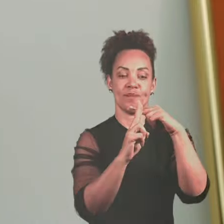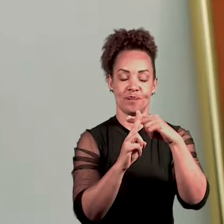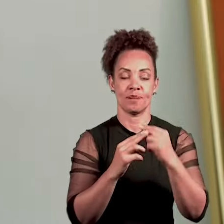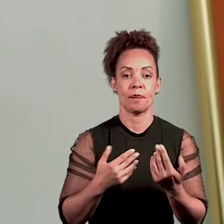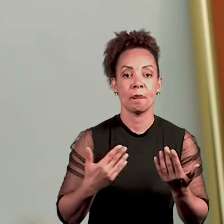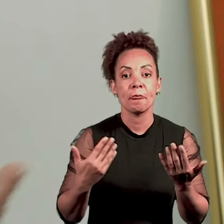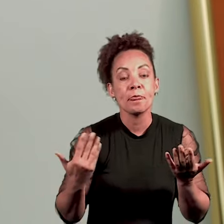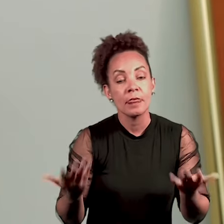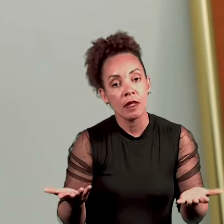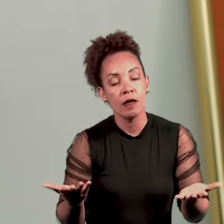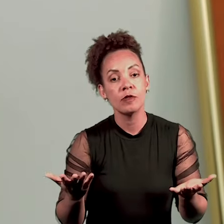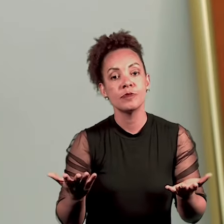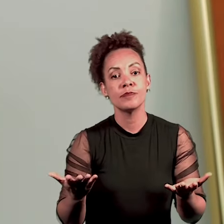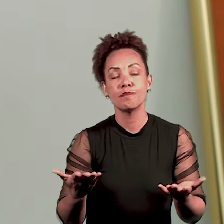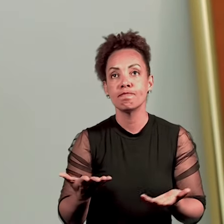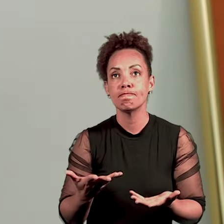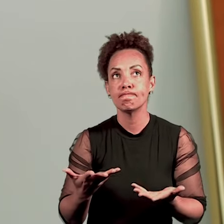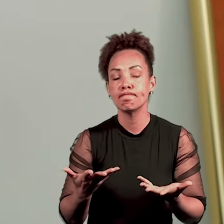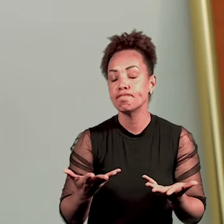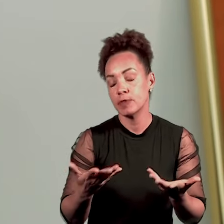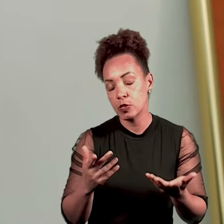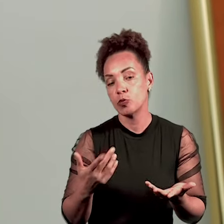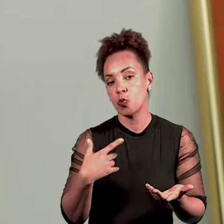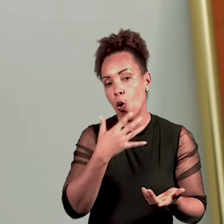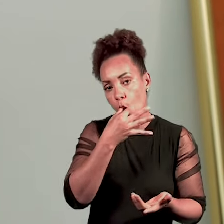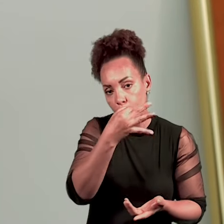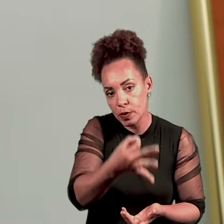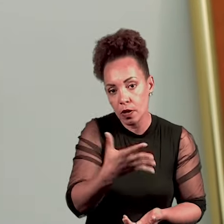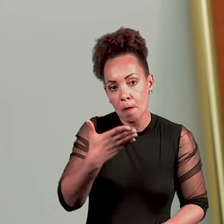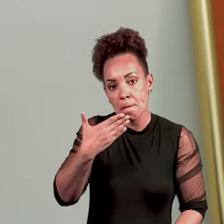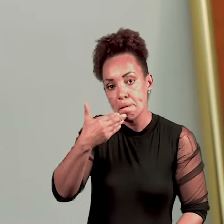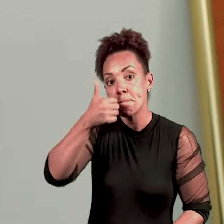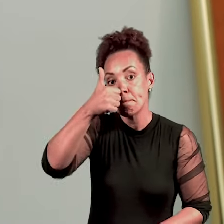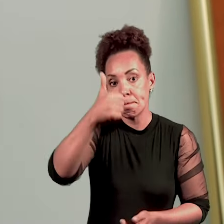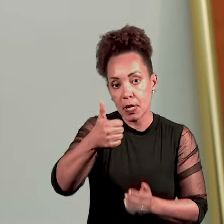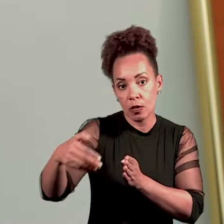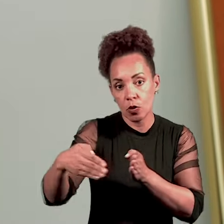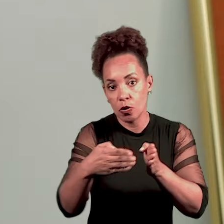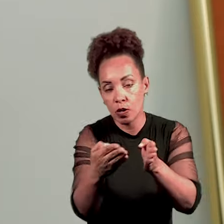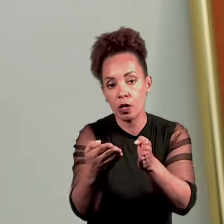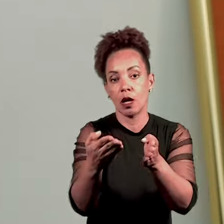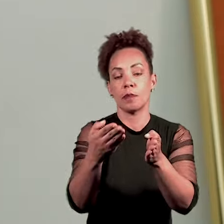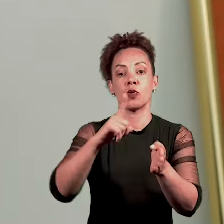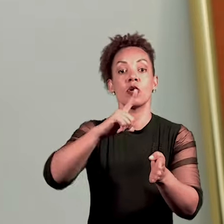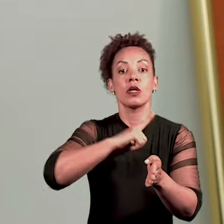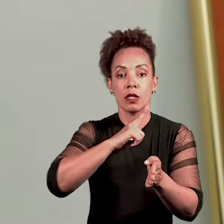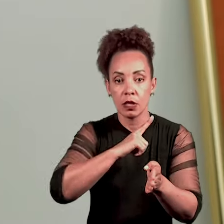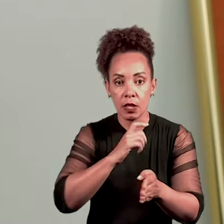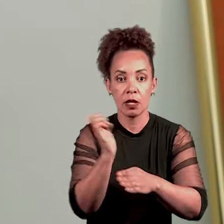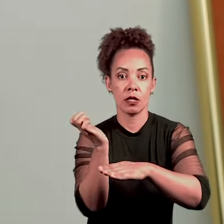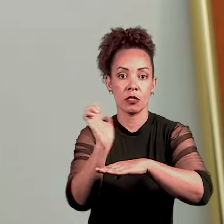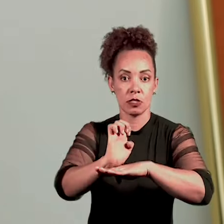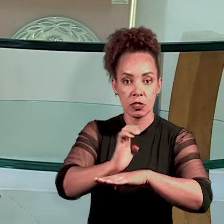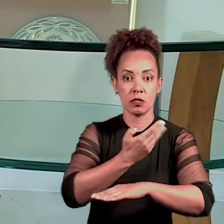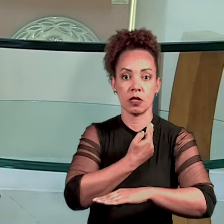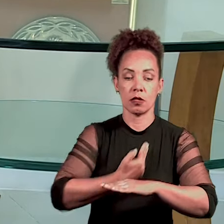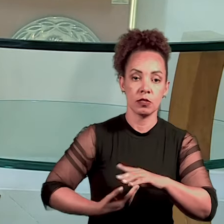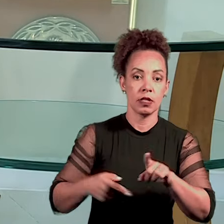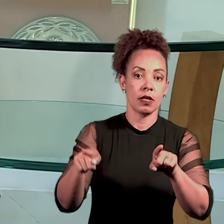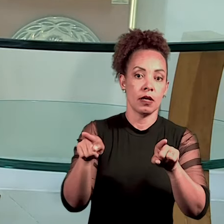Esse foi o melhor caminho, ter a estadualização, ter uma universidade estadual que